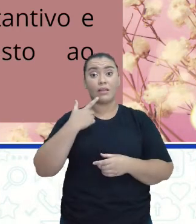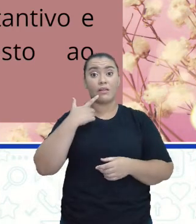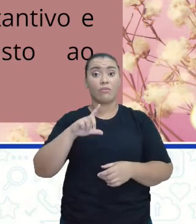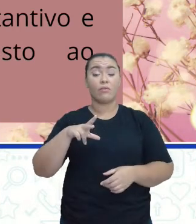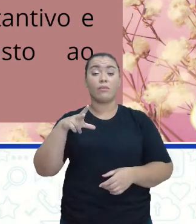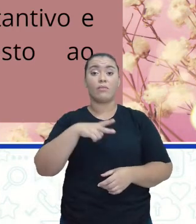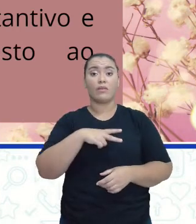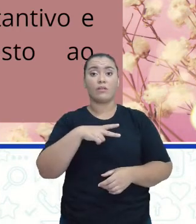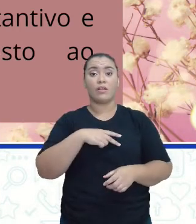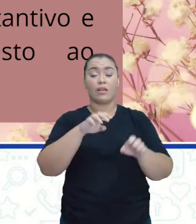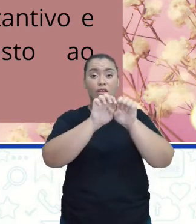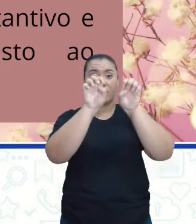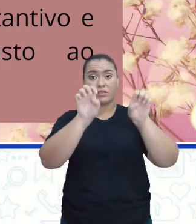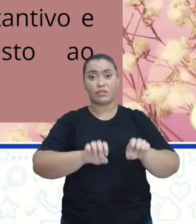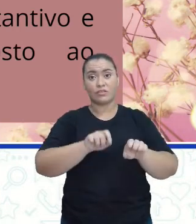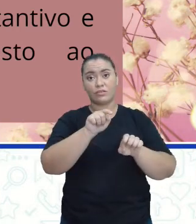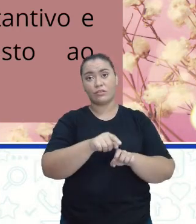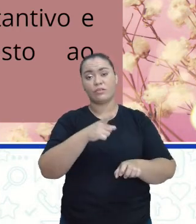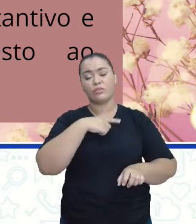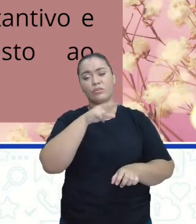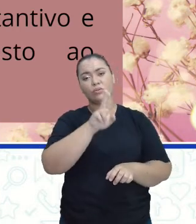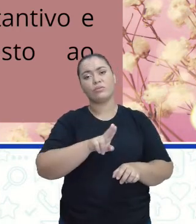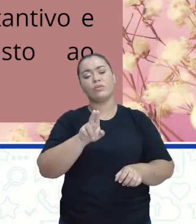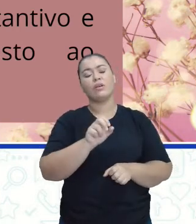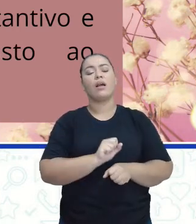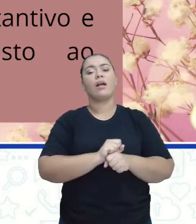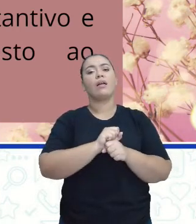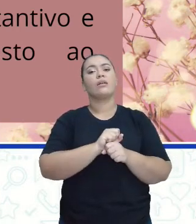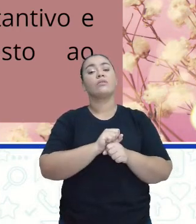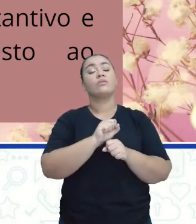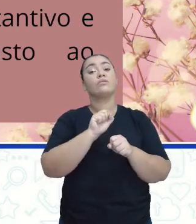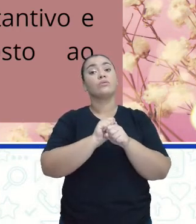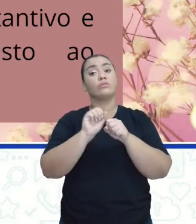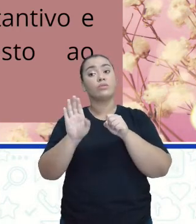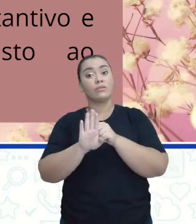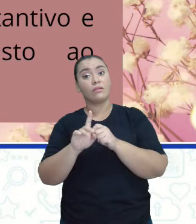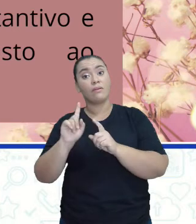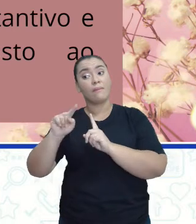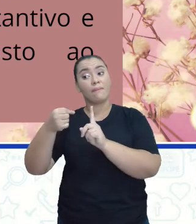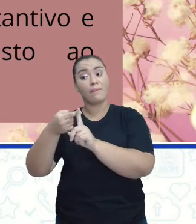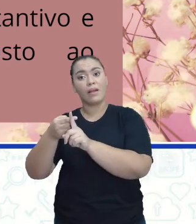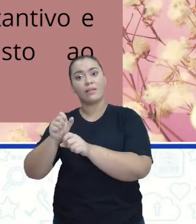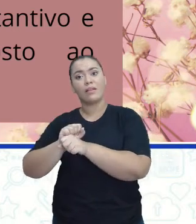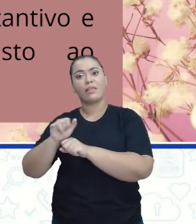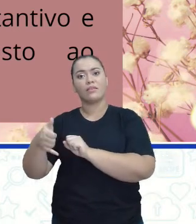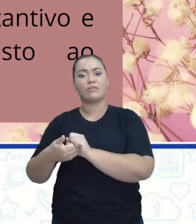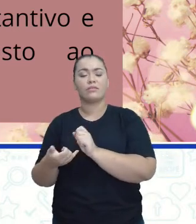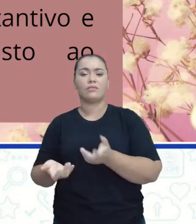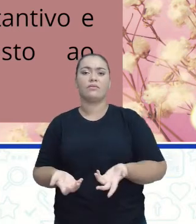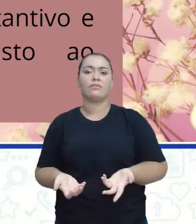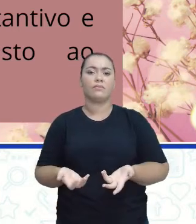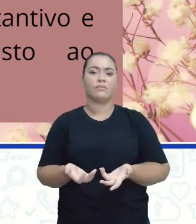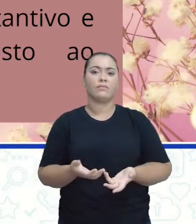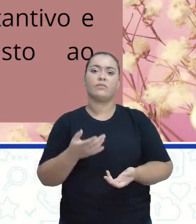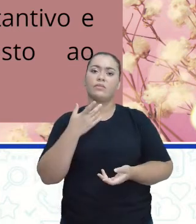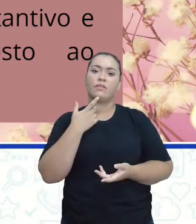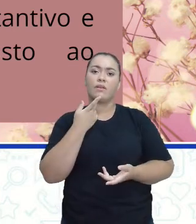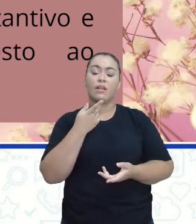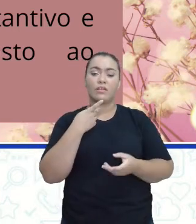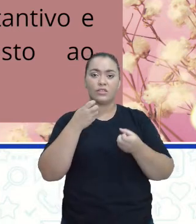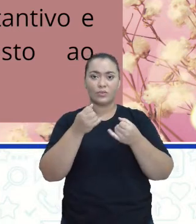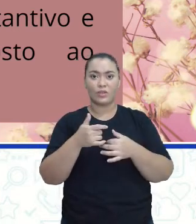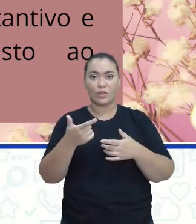estrutura padrão, digamos assim, é substantivo mais adjetivo. O adjetivo viria antes, mas ele pode... Perdão,